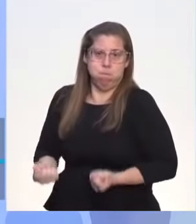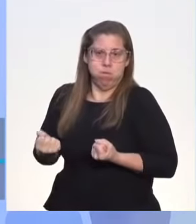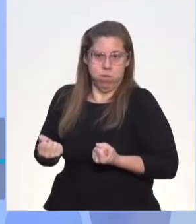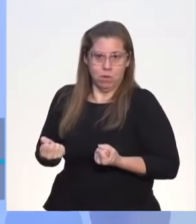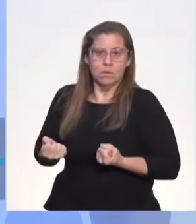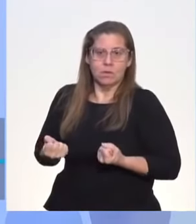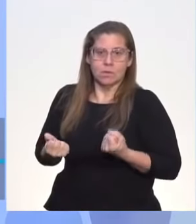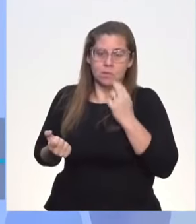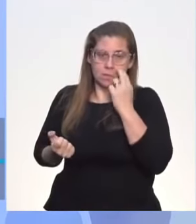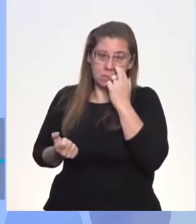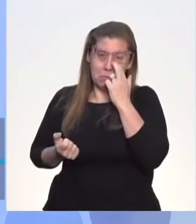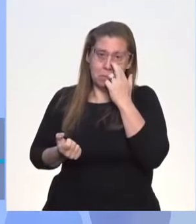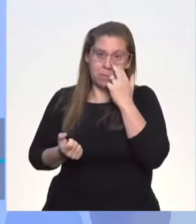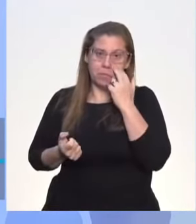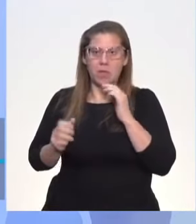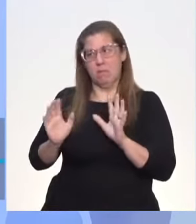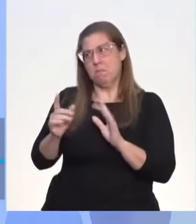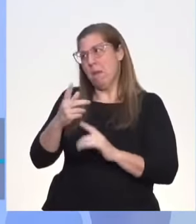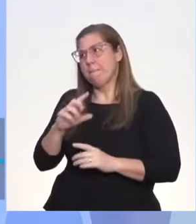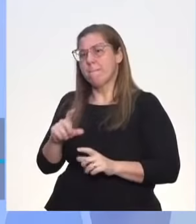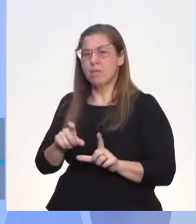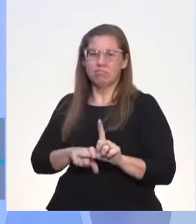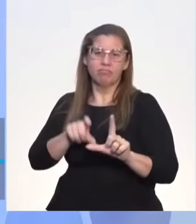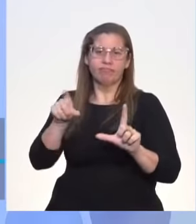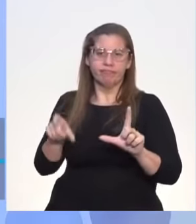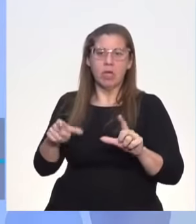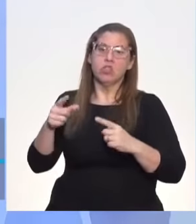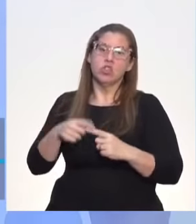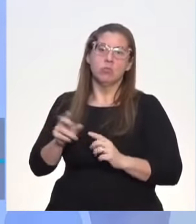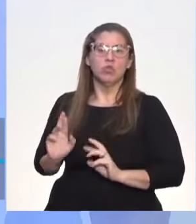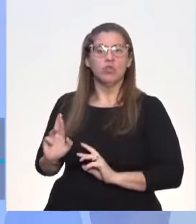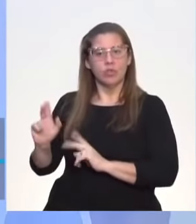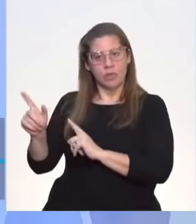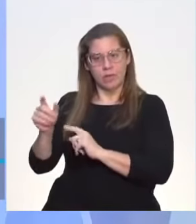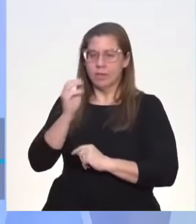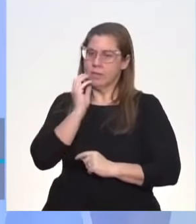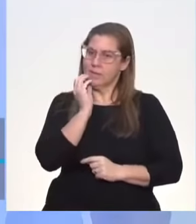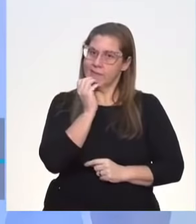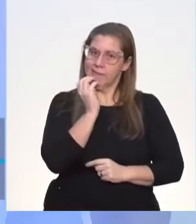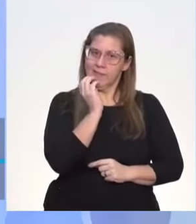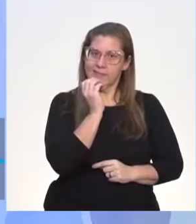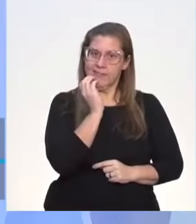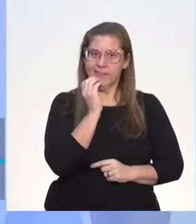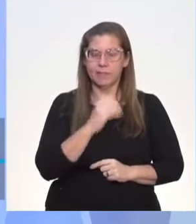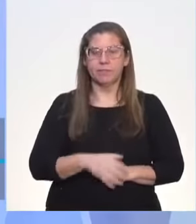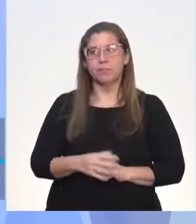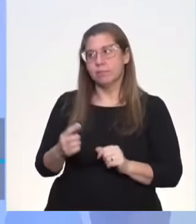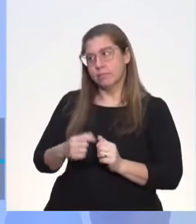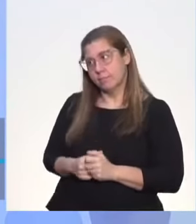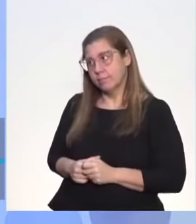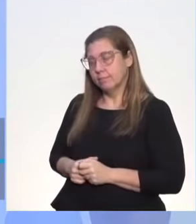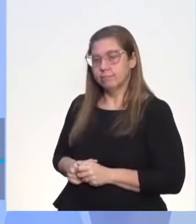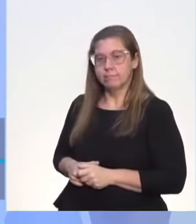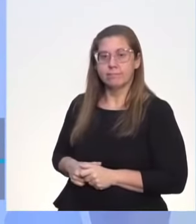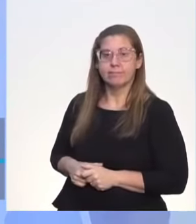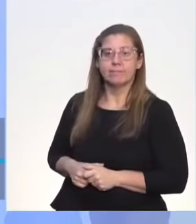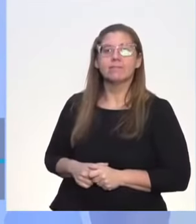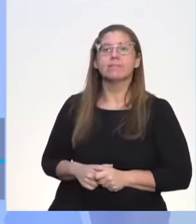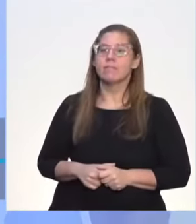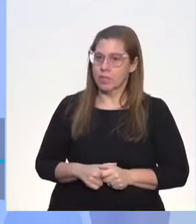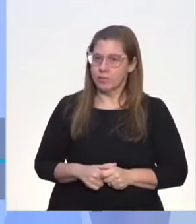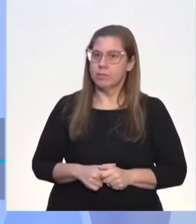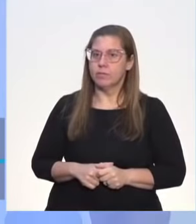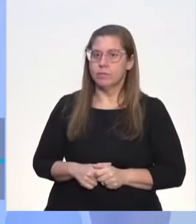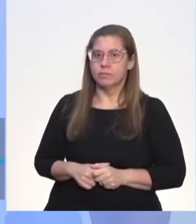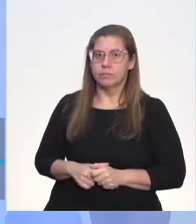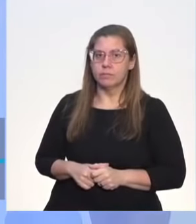gravitacional eu diria até que é meio independente são classes diferentes de energia essa energia que a gente chama de cinética tá aparecendo para você aí aquela